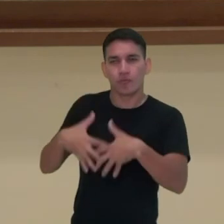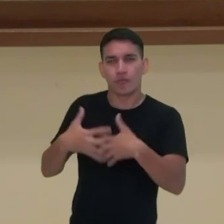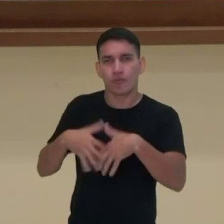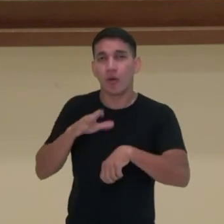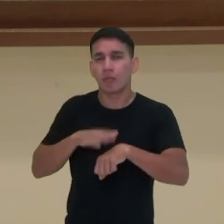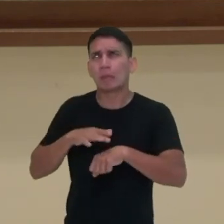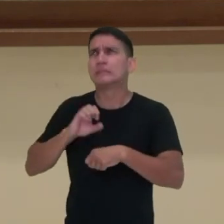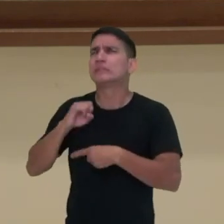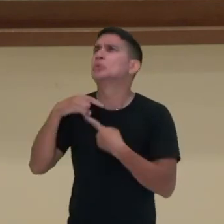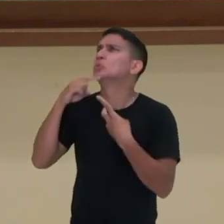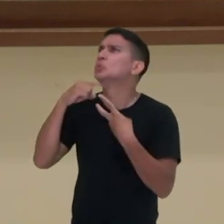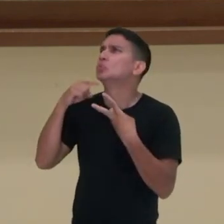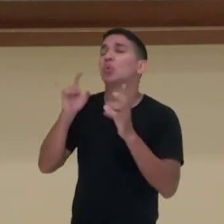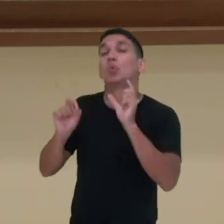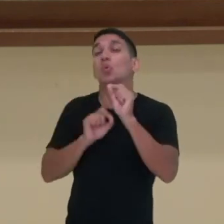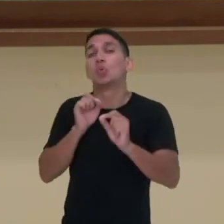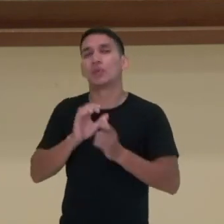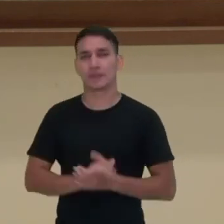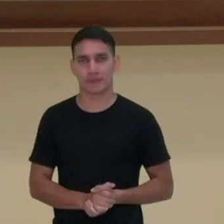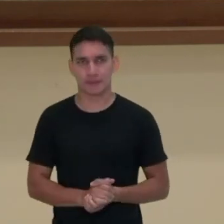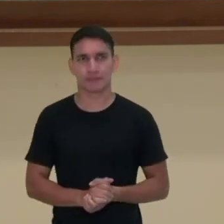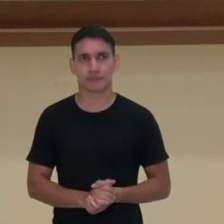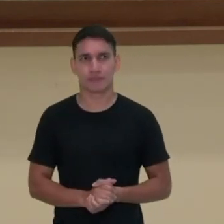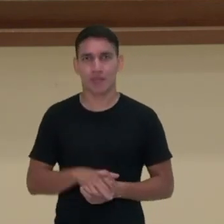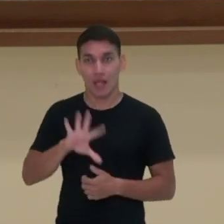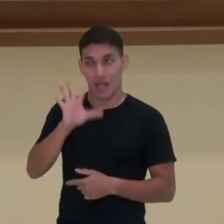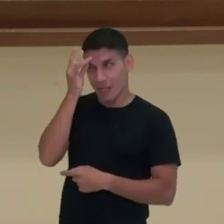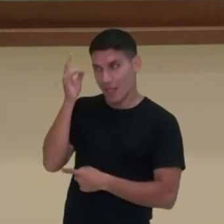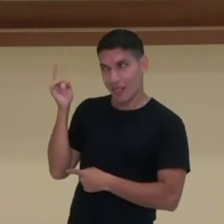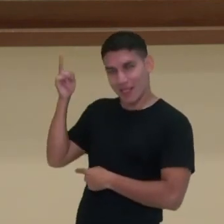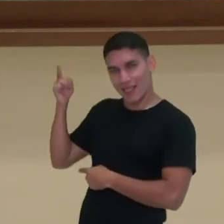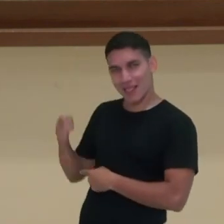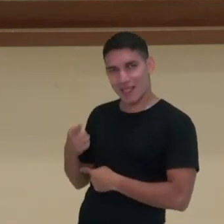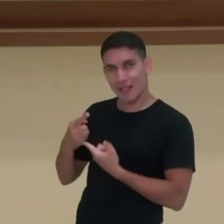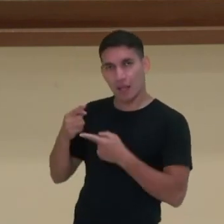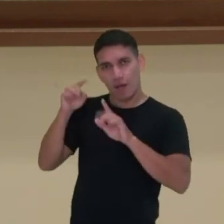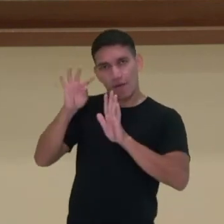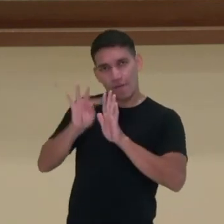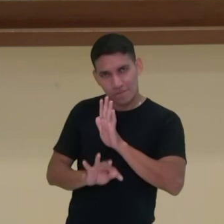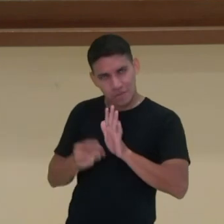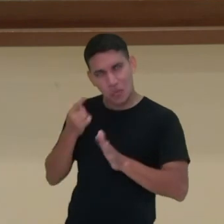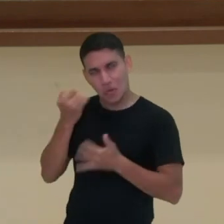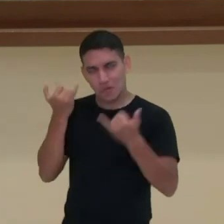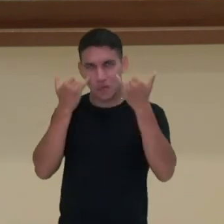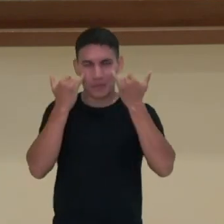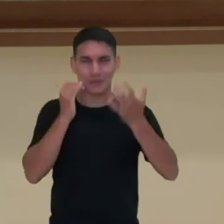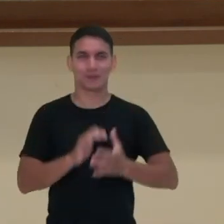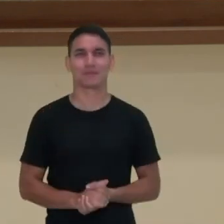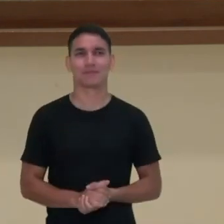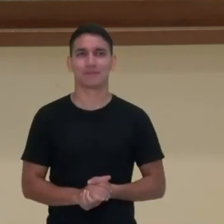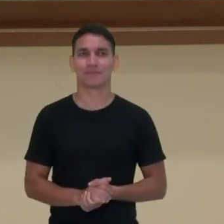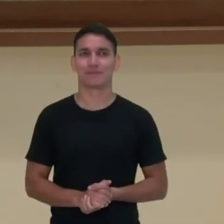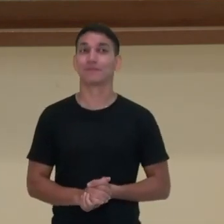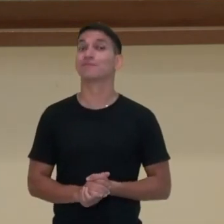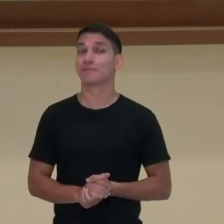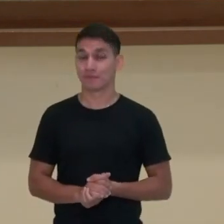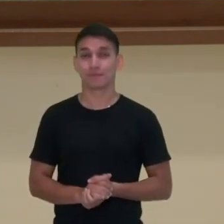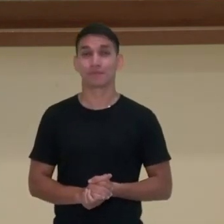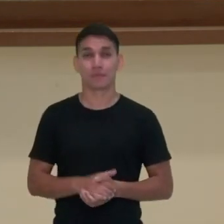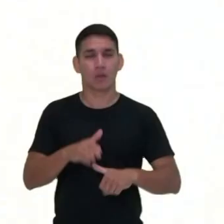bater a dúvida, você, né, puxa da tua memória essa informação. Quando você vem